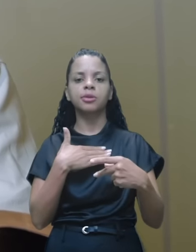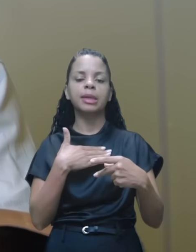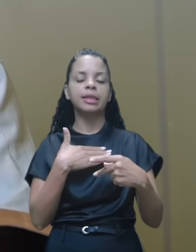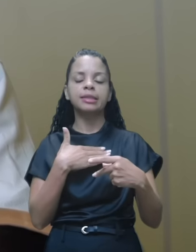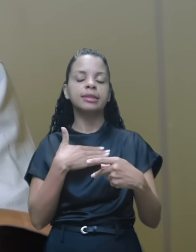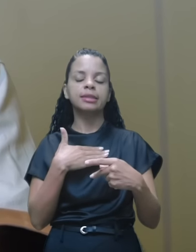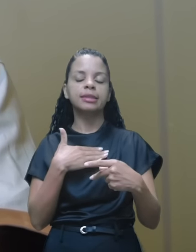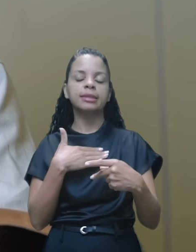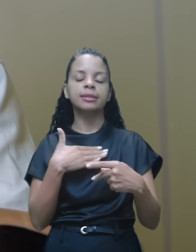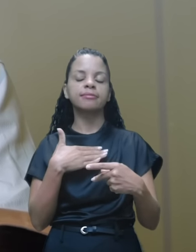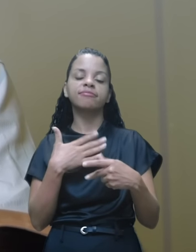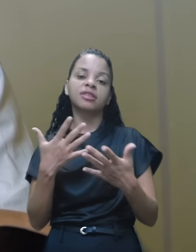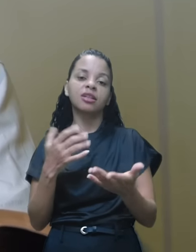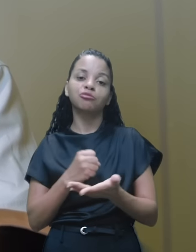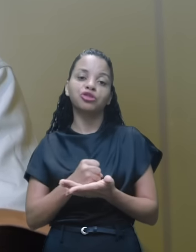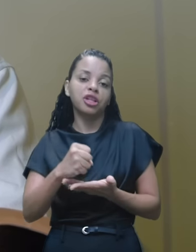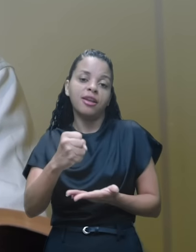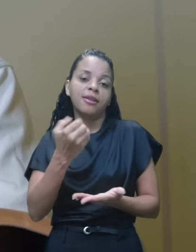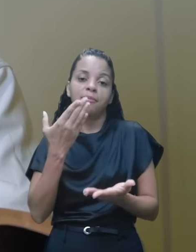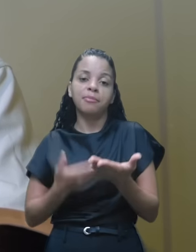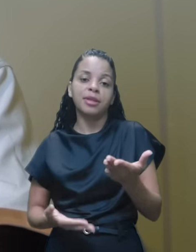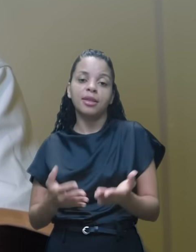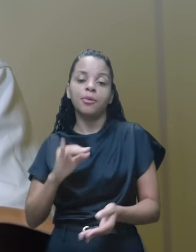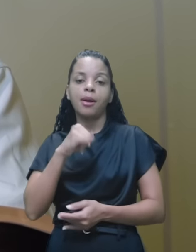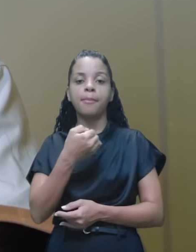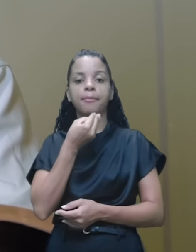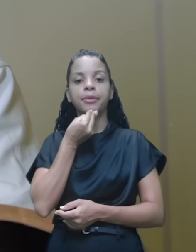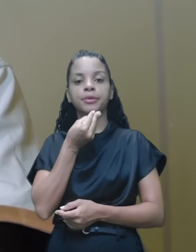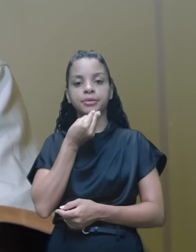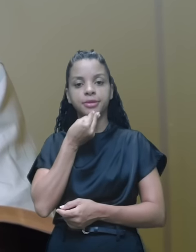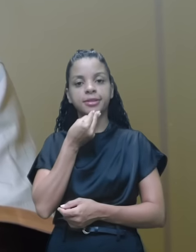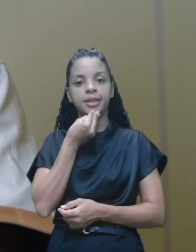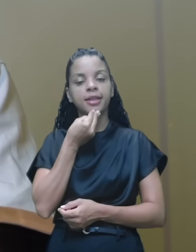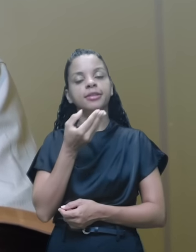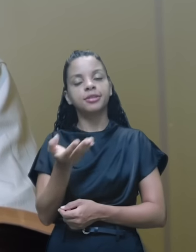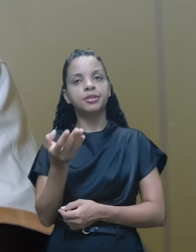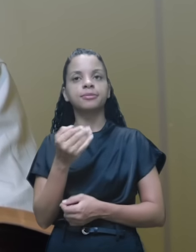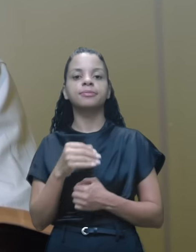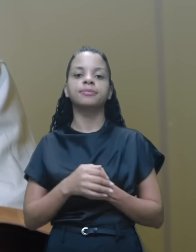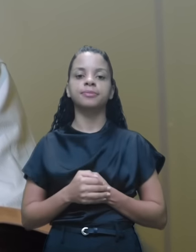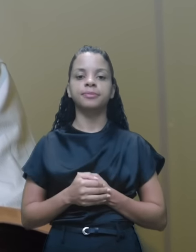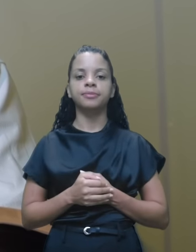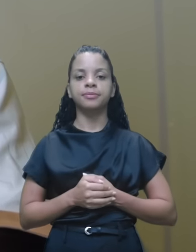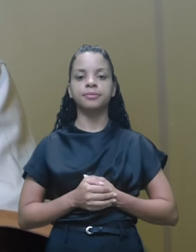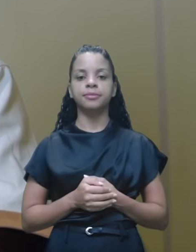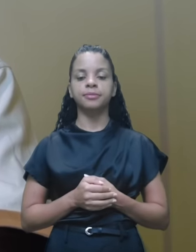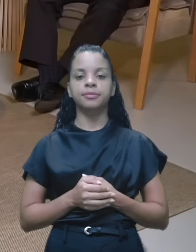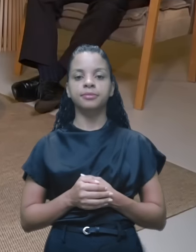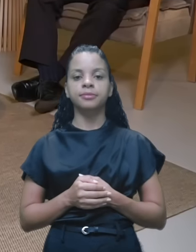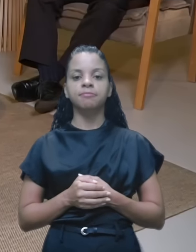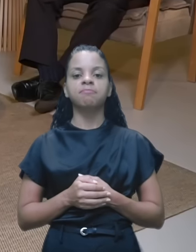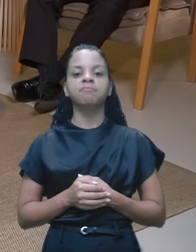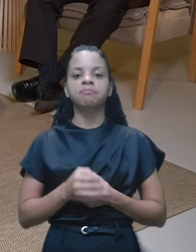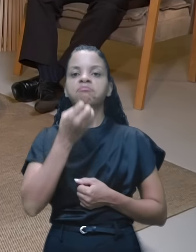ele não só perdesse a oportunidade, mas também a salvação. Então é isso que a gente desprende aí desse momento inicial na lição de